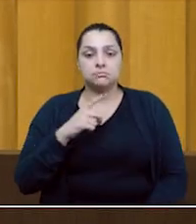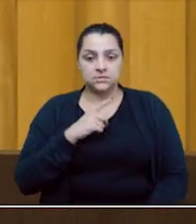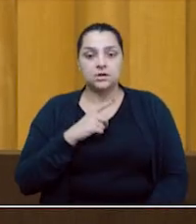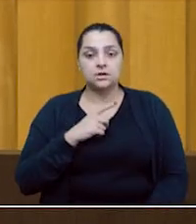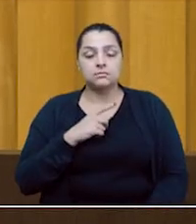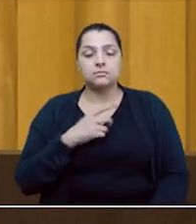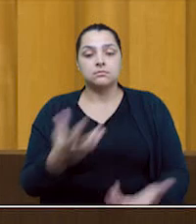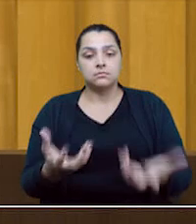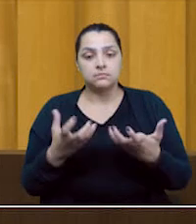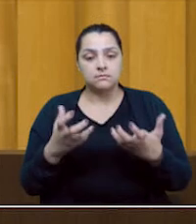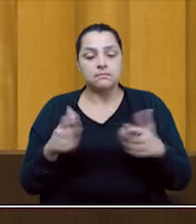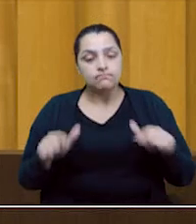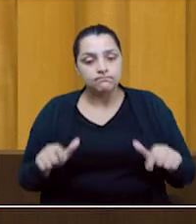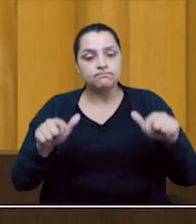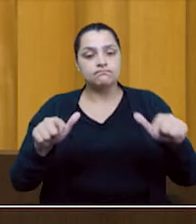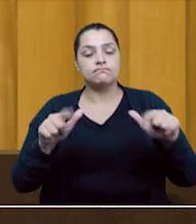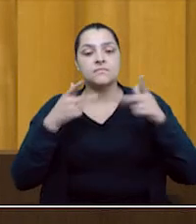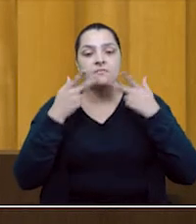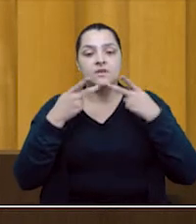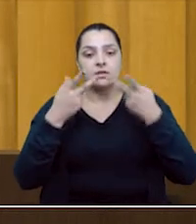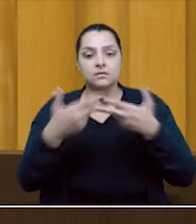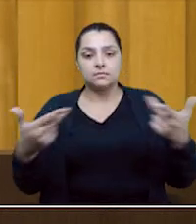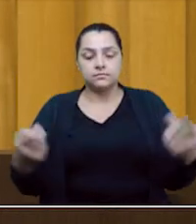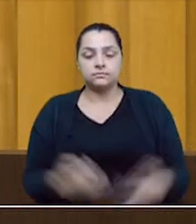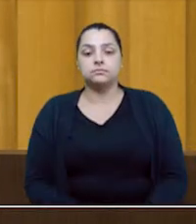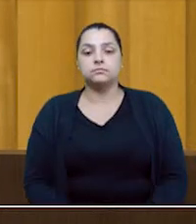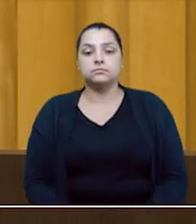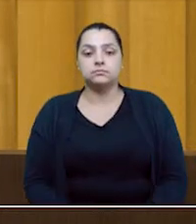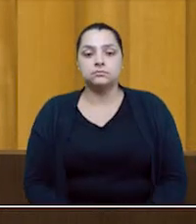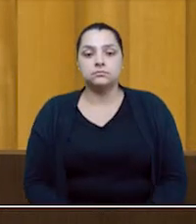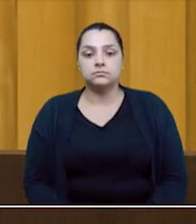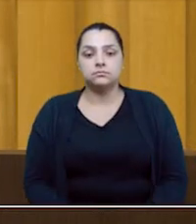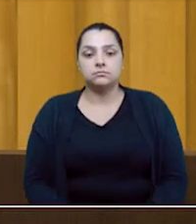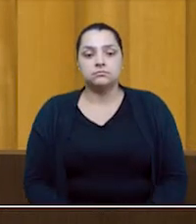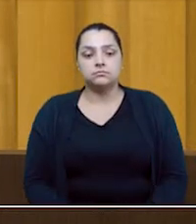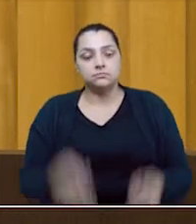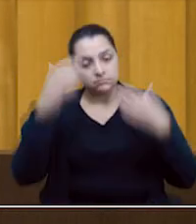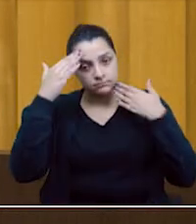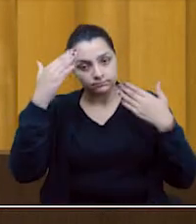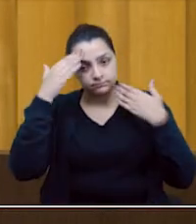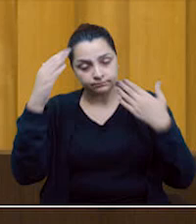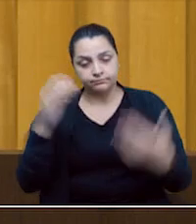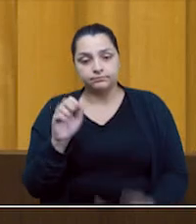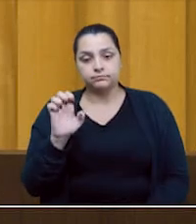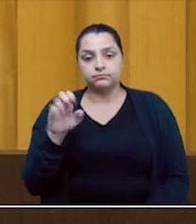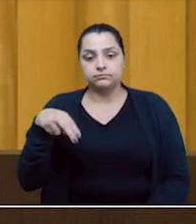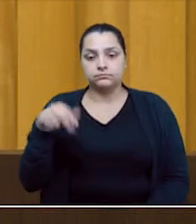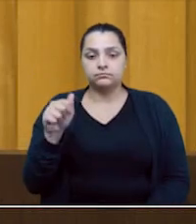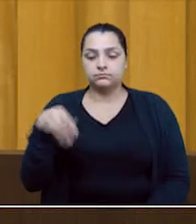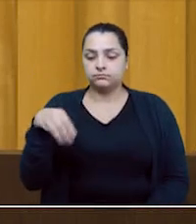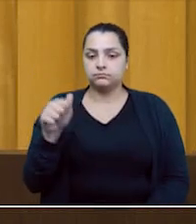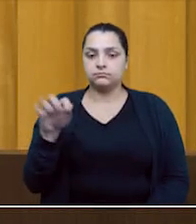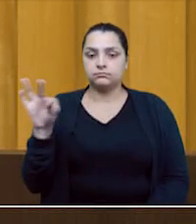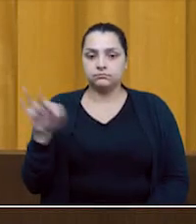a trazer. Eu, portanto, agradecendo a ENAMAT, a